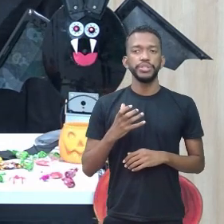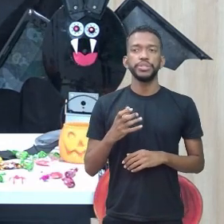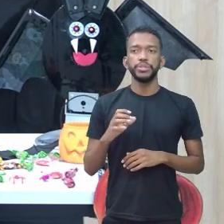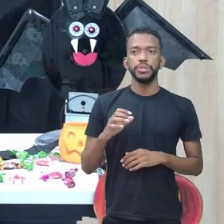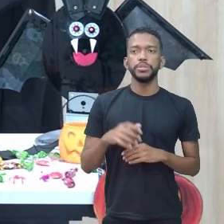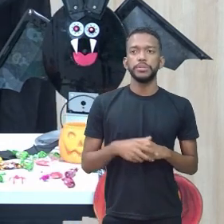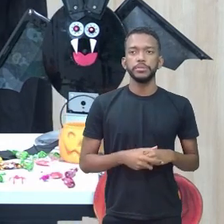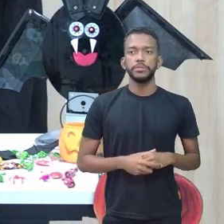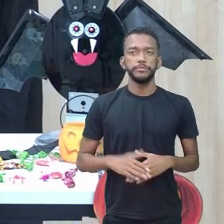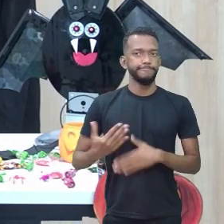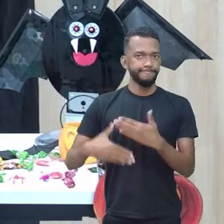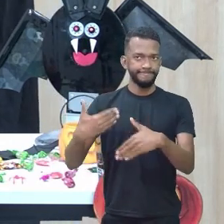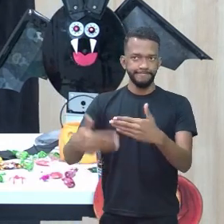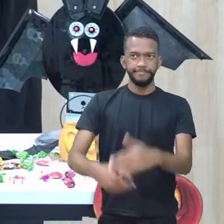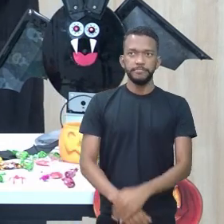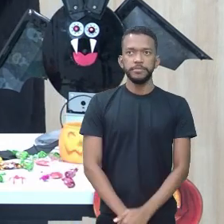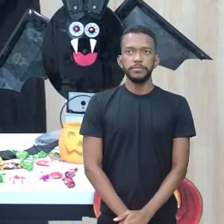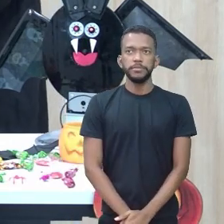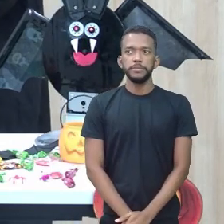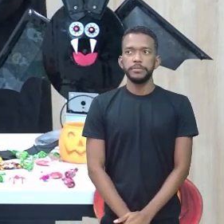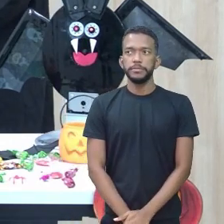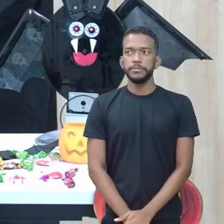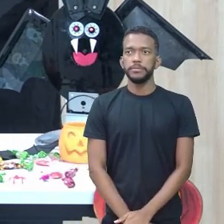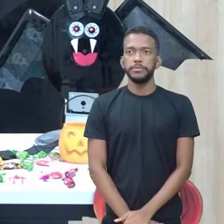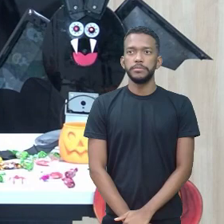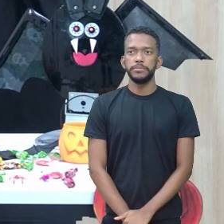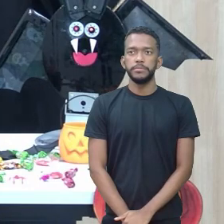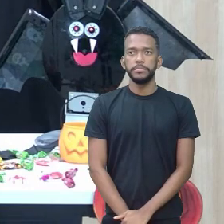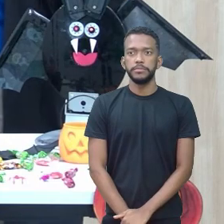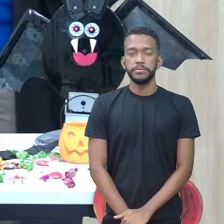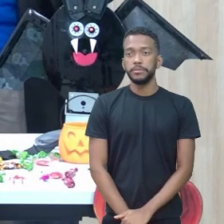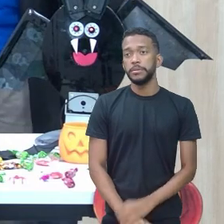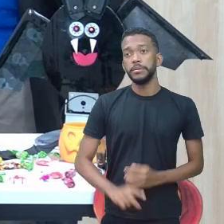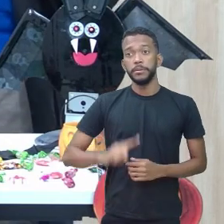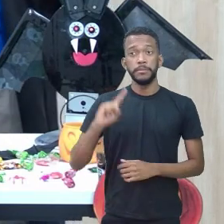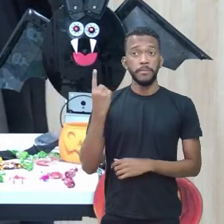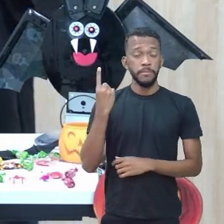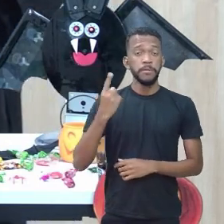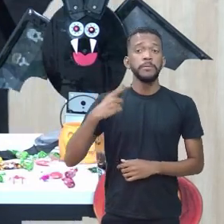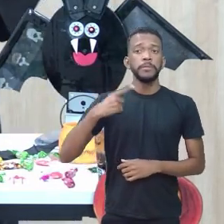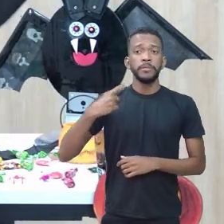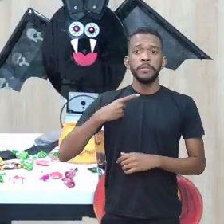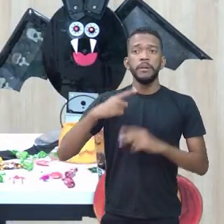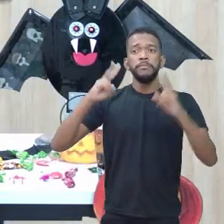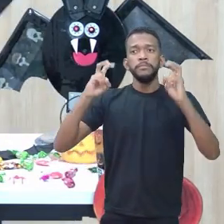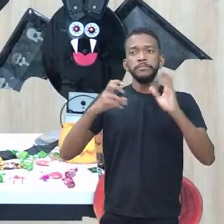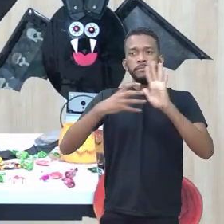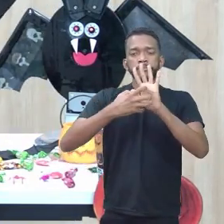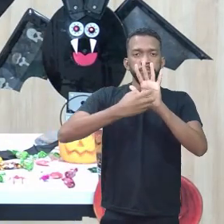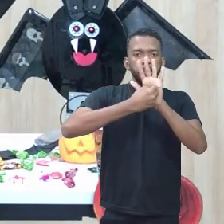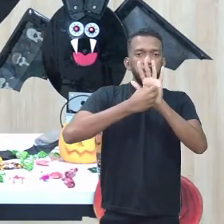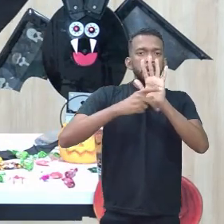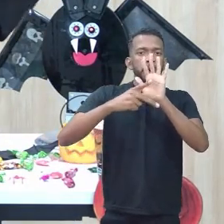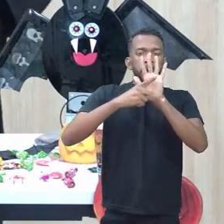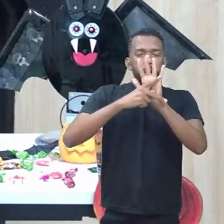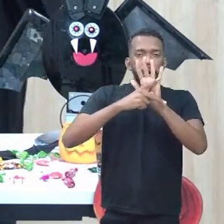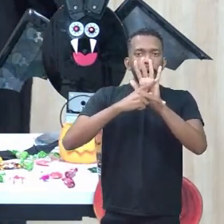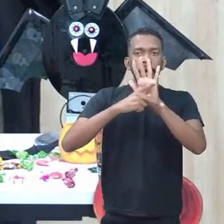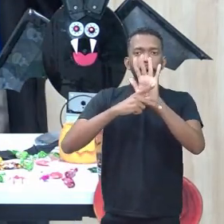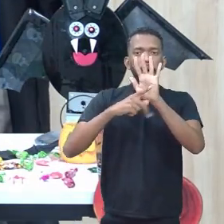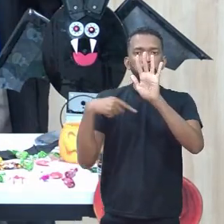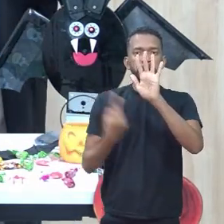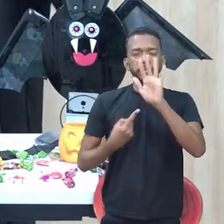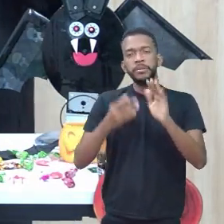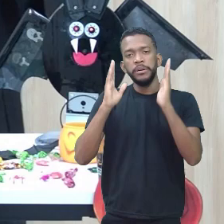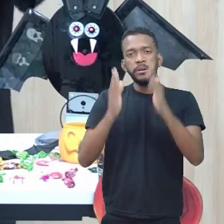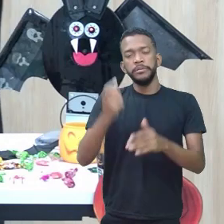aí vai. Eu gostaria de trabalhar com vocês, a princípio, alguns símbolos do Halloween. Símbolos do Halloween, porque quando a gente pensa